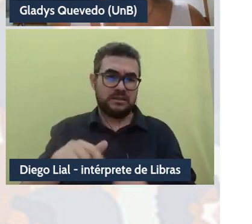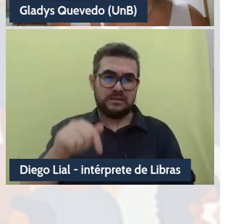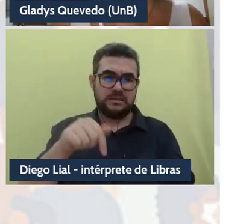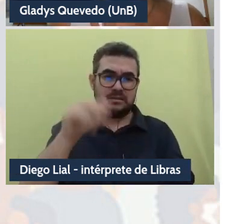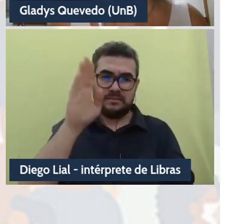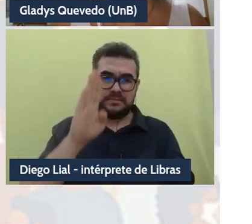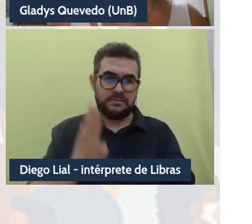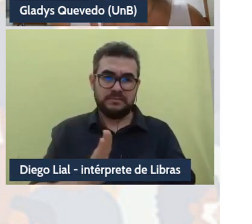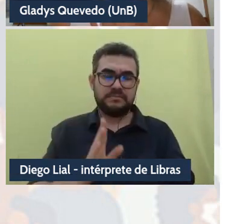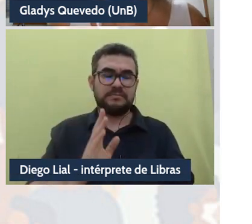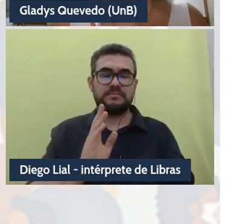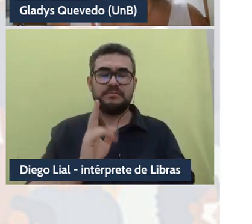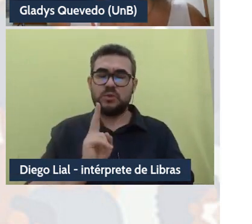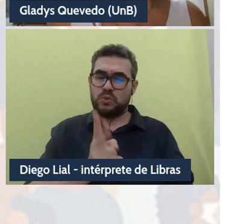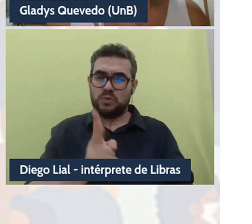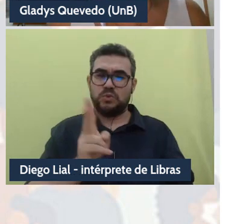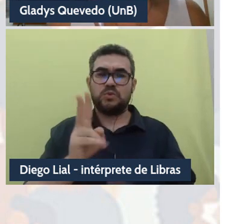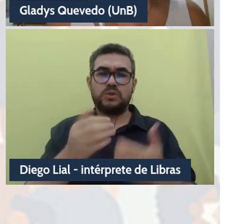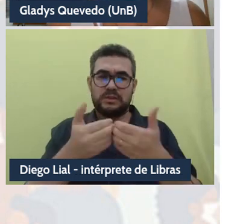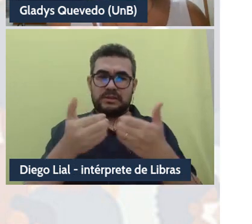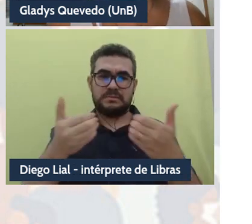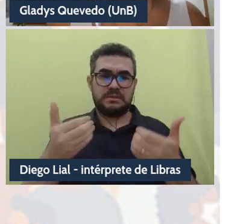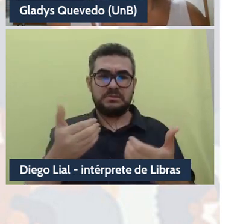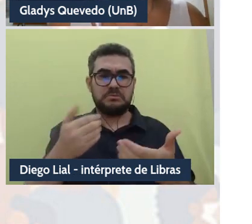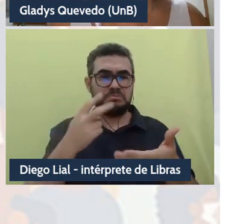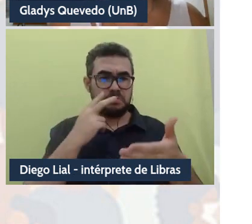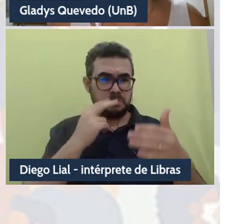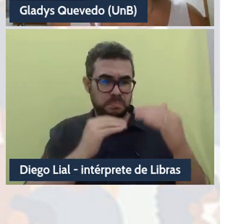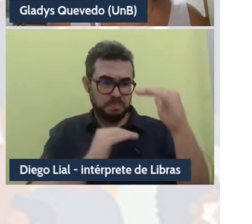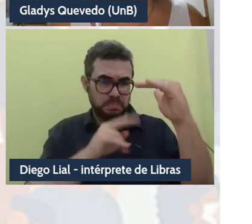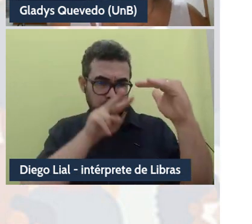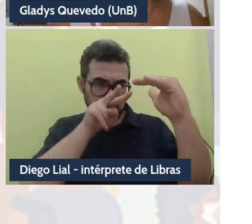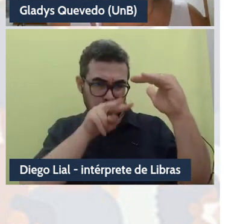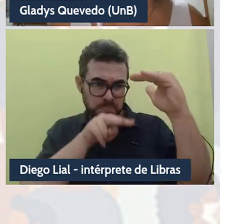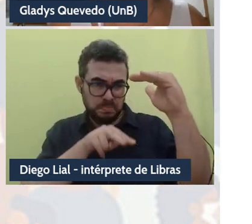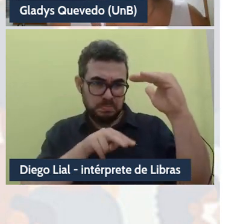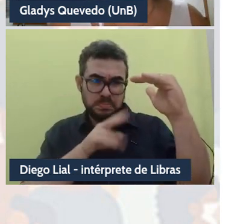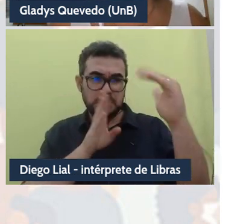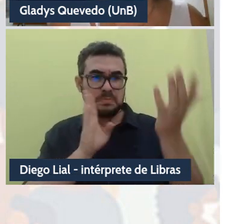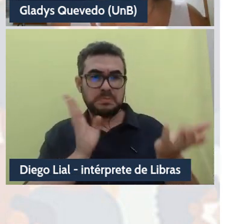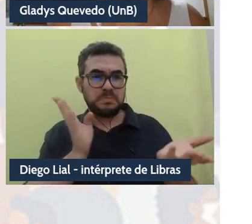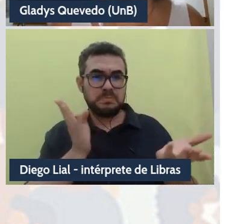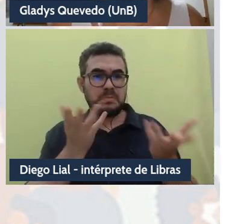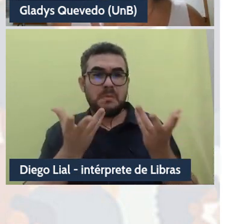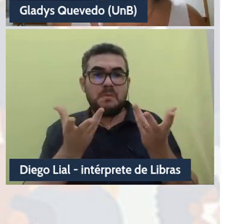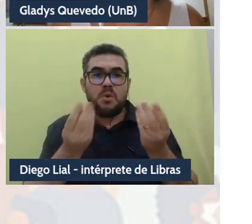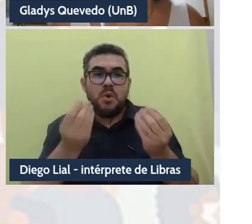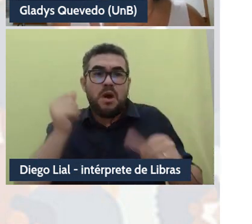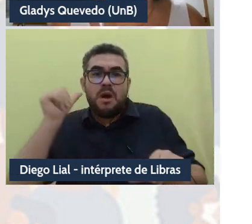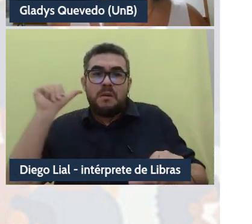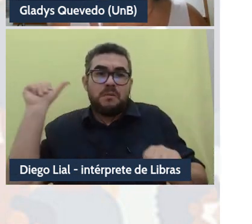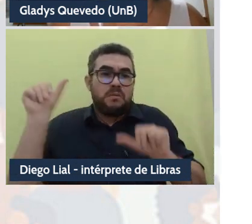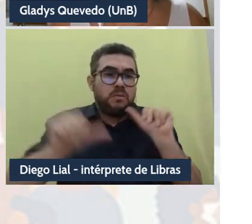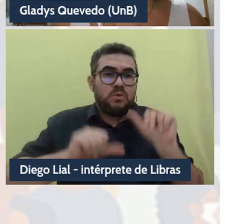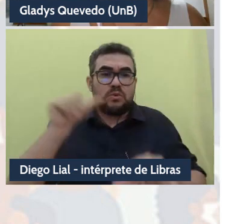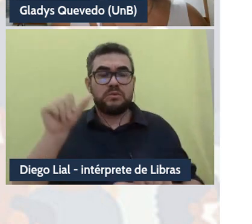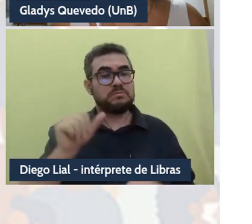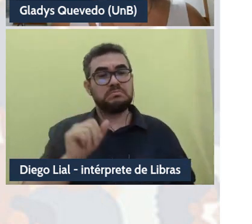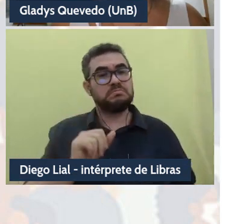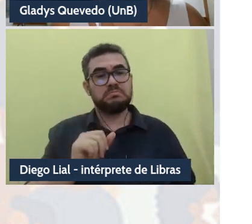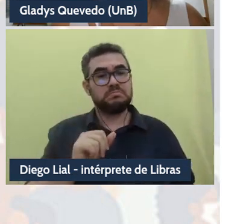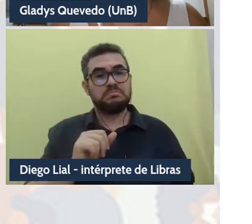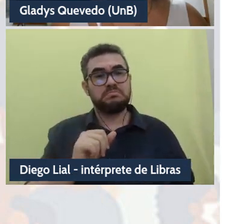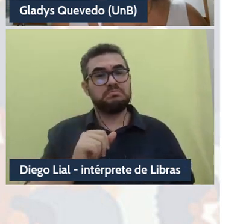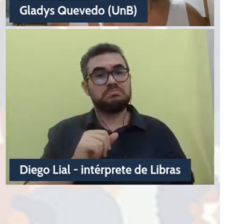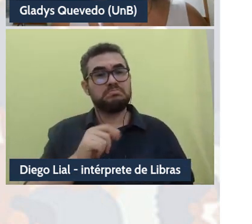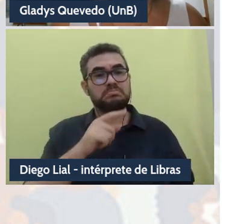Mas a gente percebe que não houve grandes alterações em como se entende a leitura na